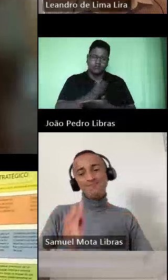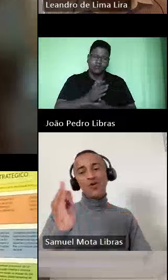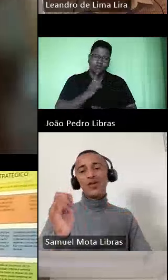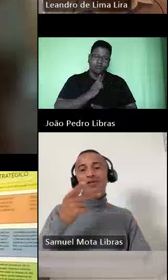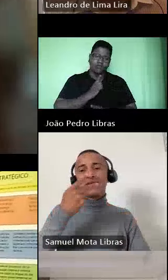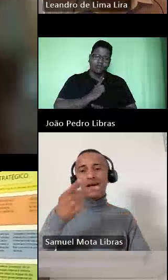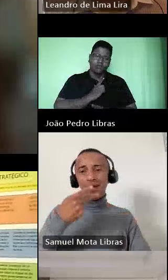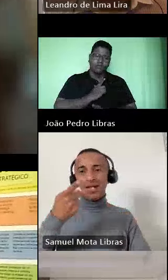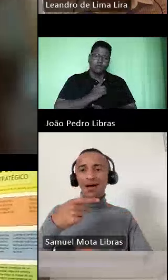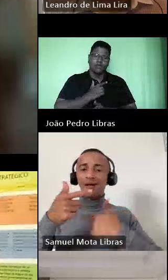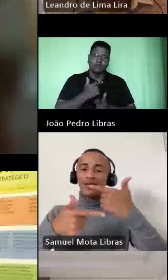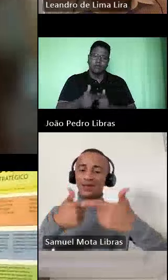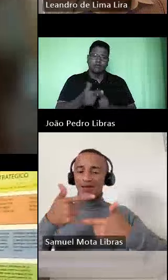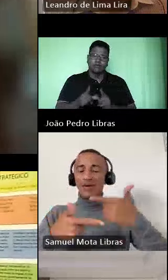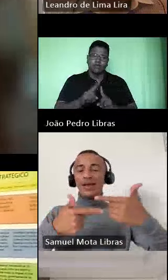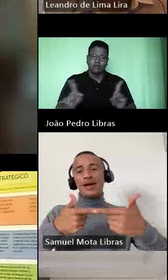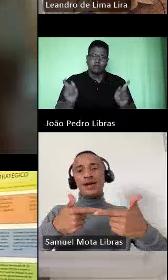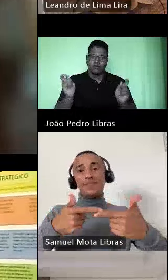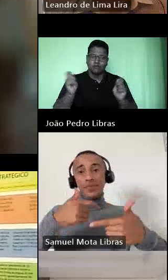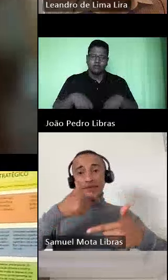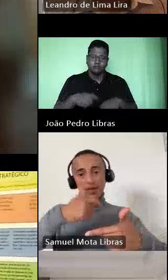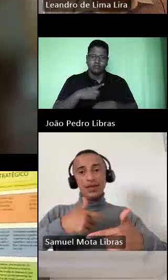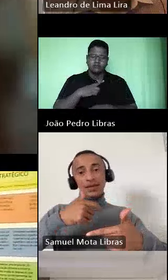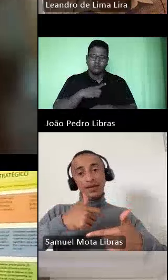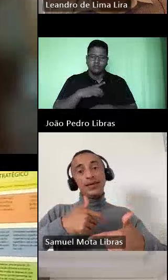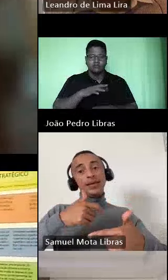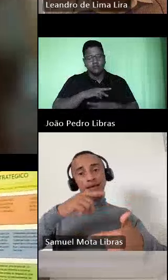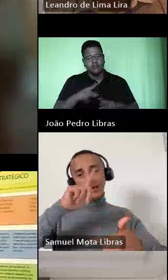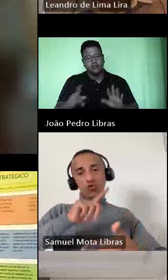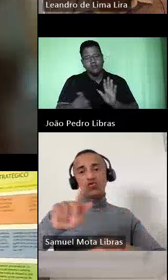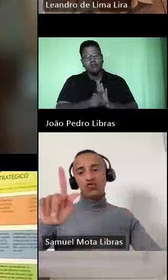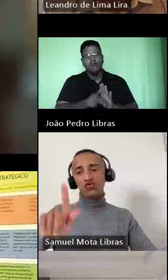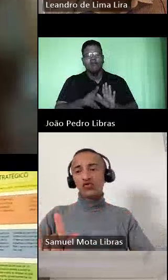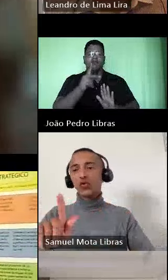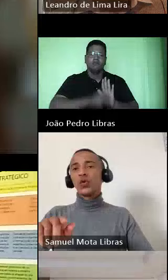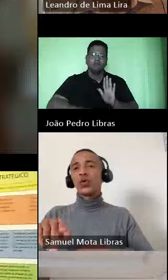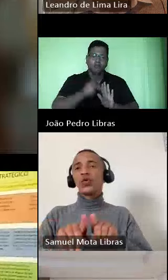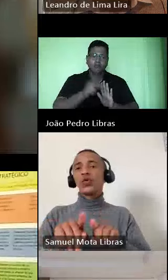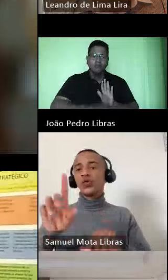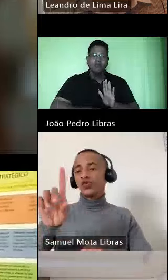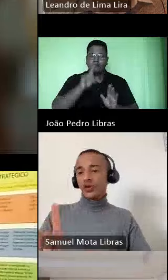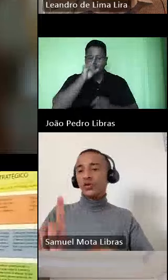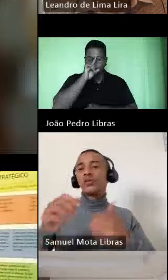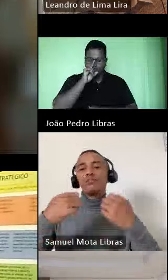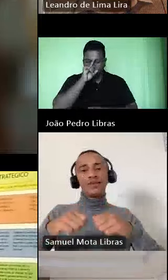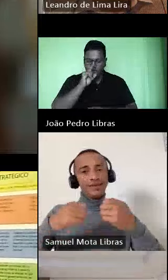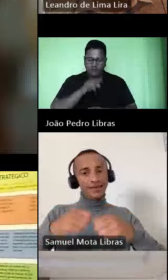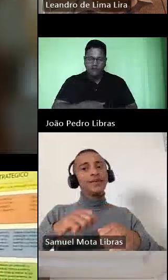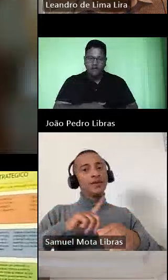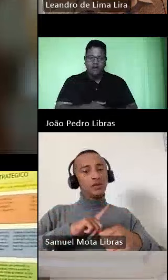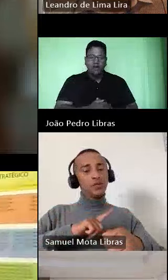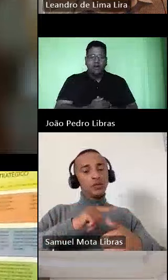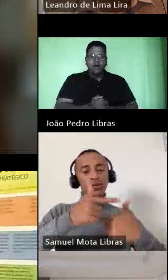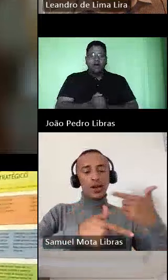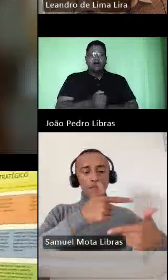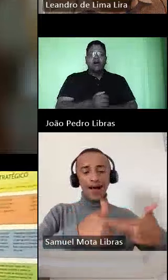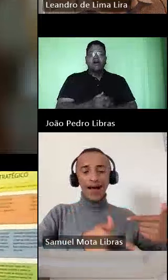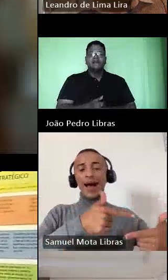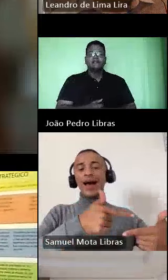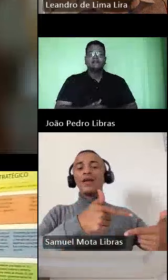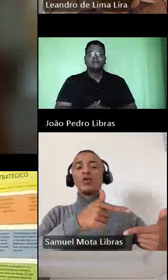eh e é por isso que a gente tem que ter uma ação antecipada planejada com Gestão de Risco baseada em evidência transparente